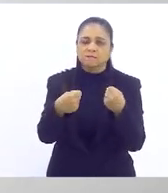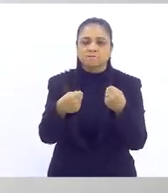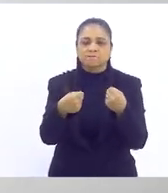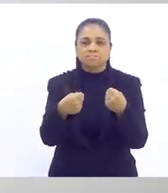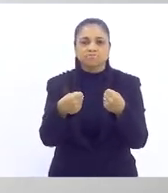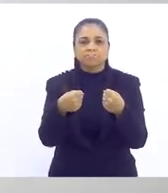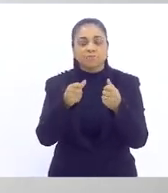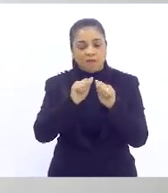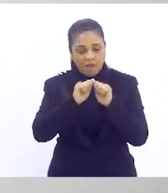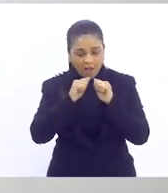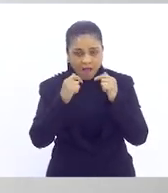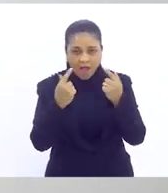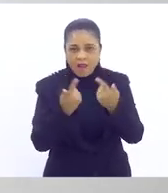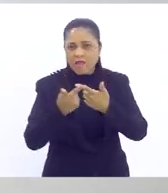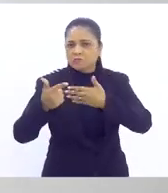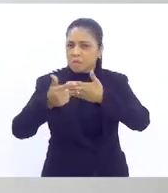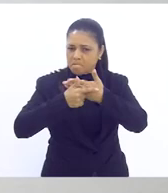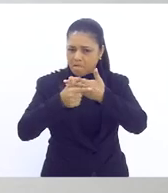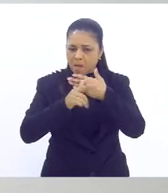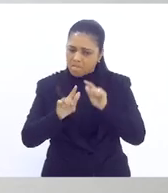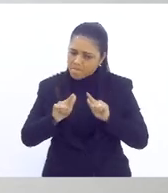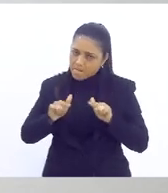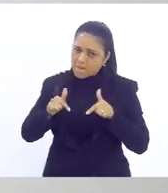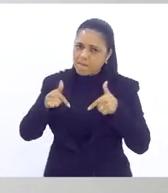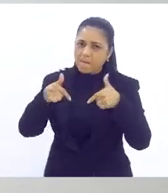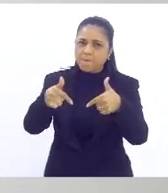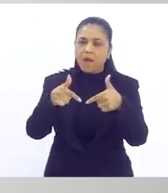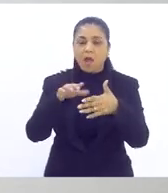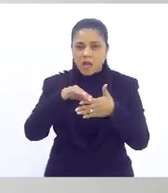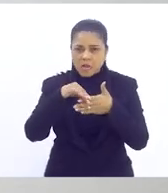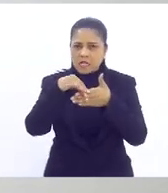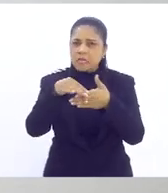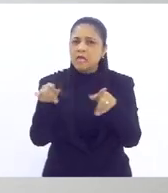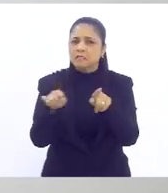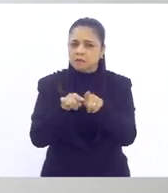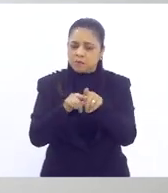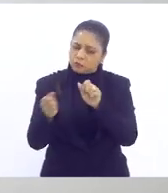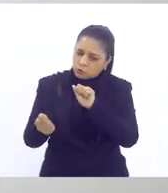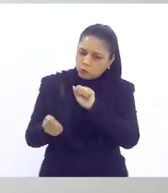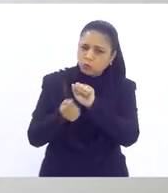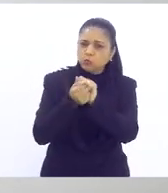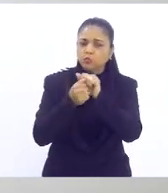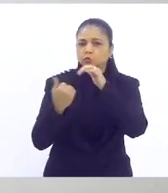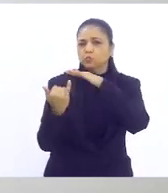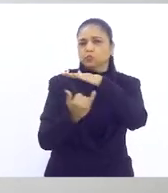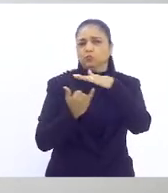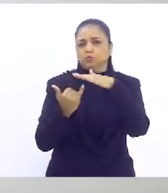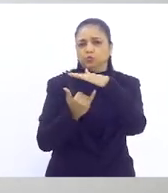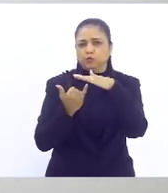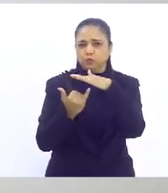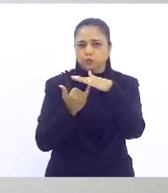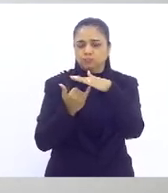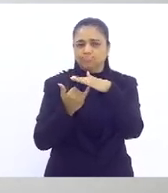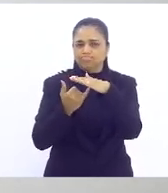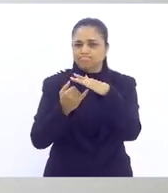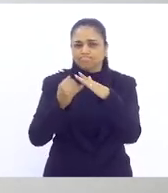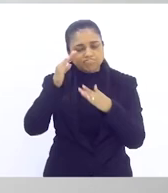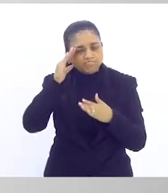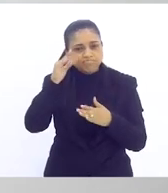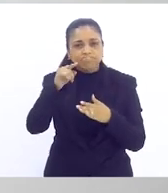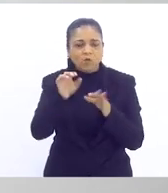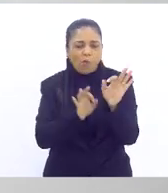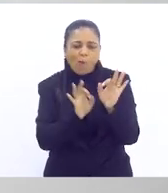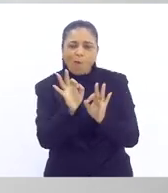alérgico cumpre esse papel e se puder lidera e junto conosco com as entidades que é essencial nos